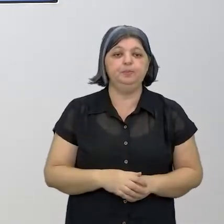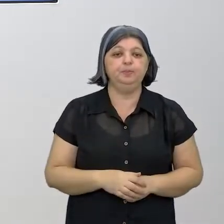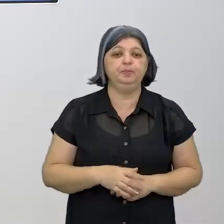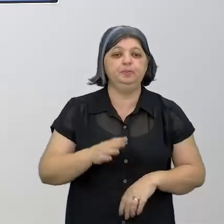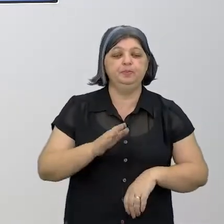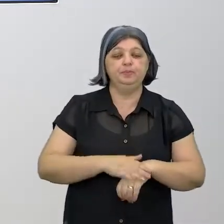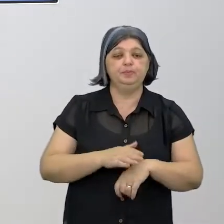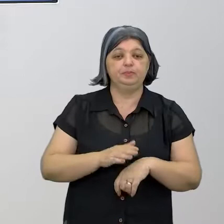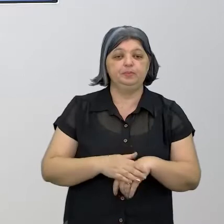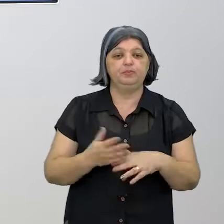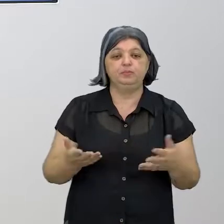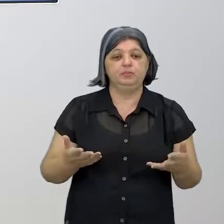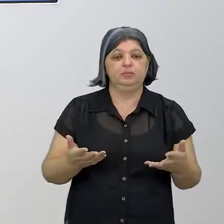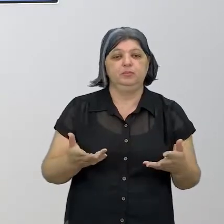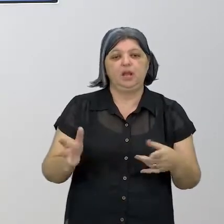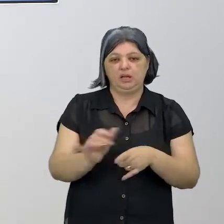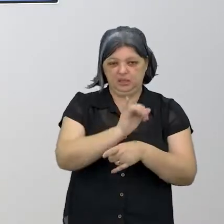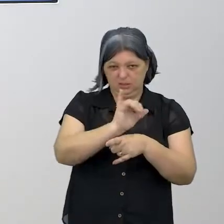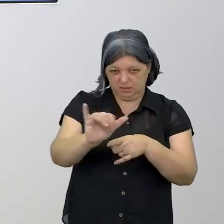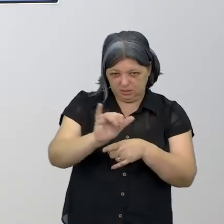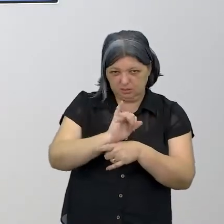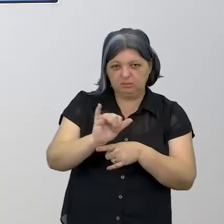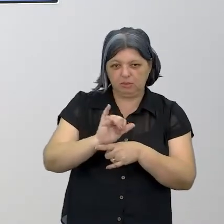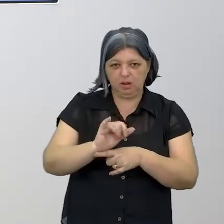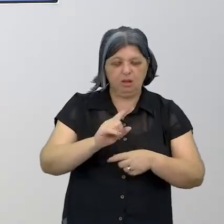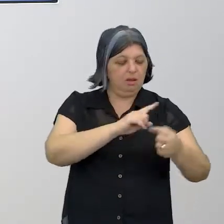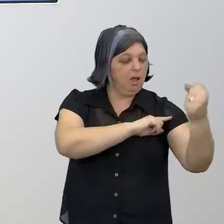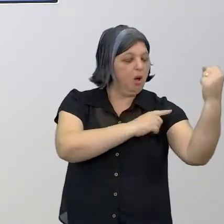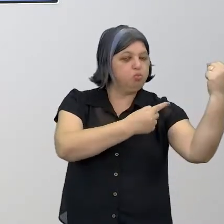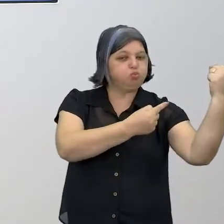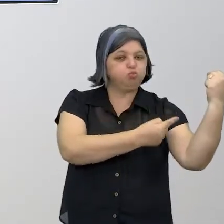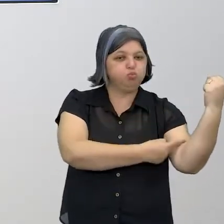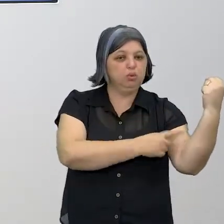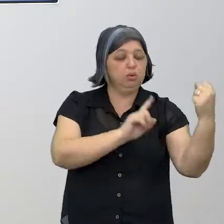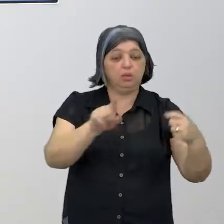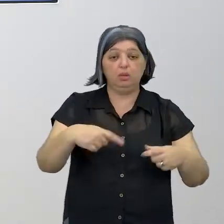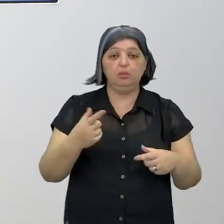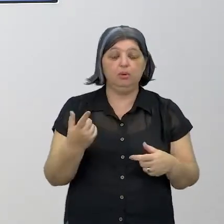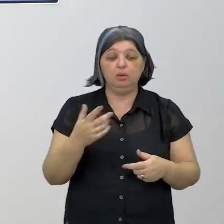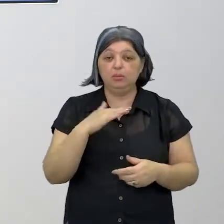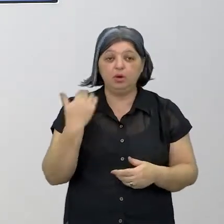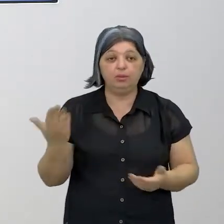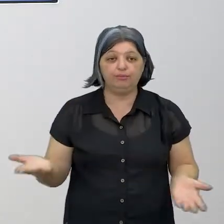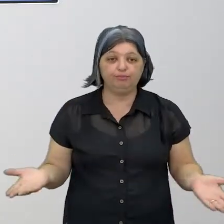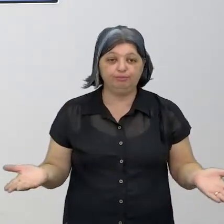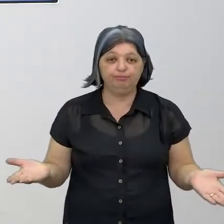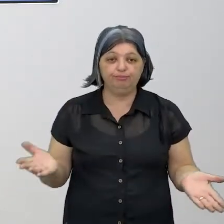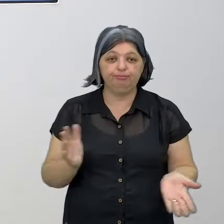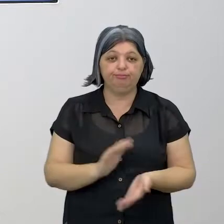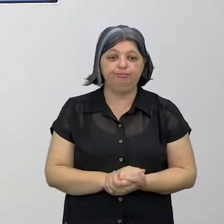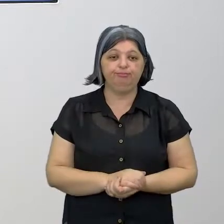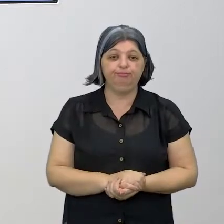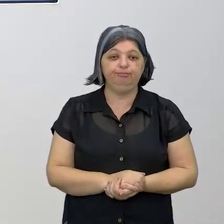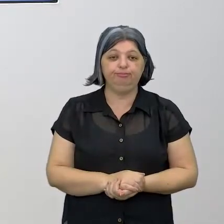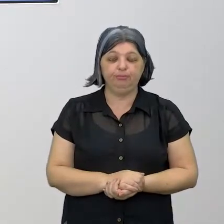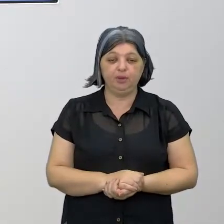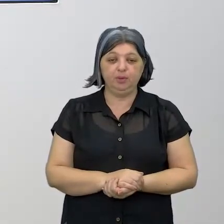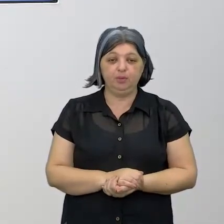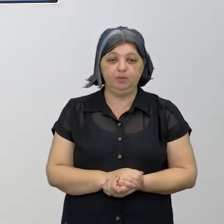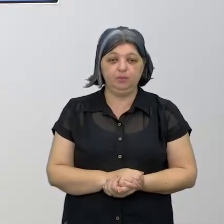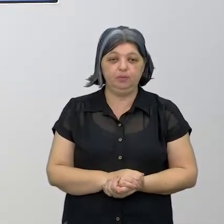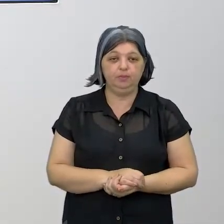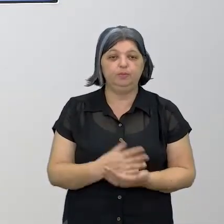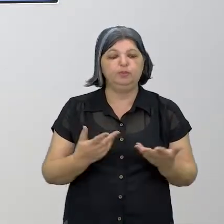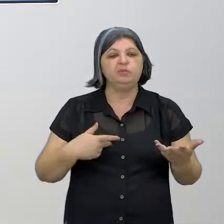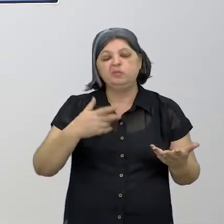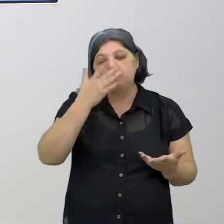fazer os esquemas lá para ficar monstrão, e meu filho morreu. E aí o pessoal colocou muito essa questão